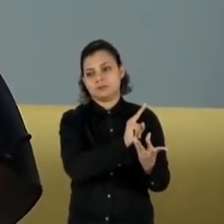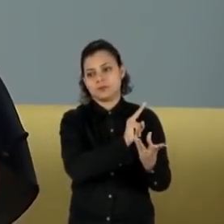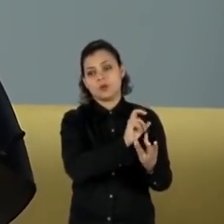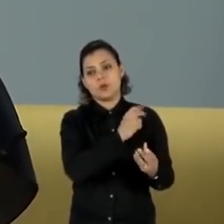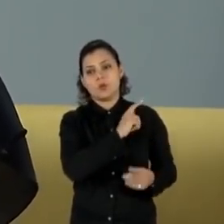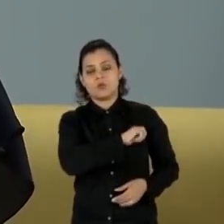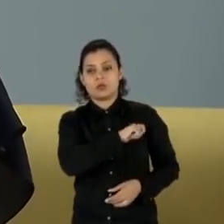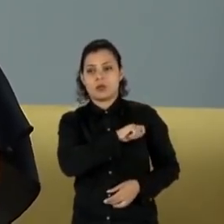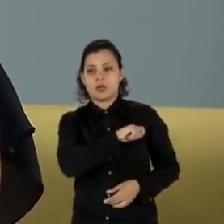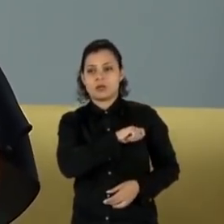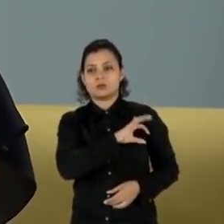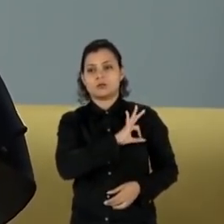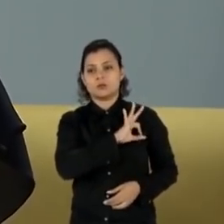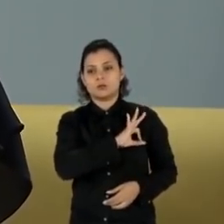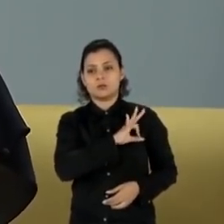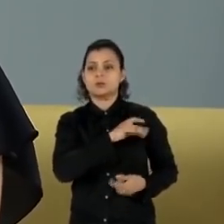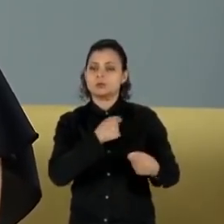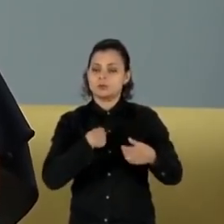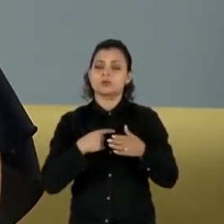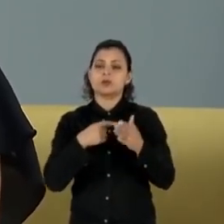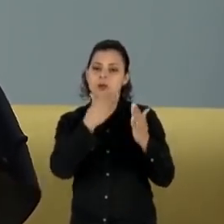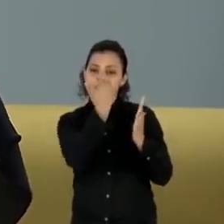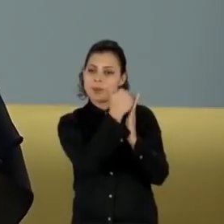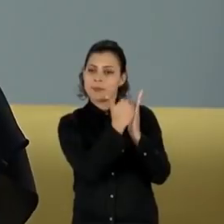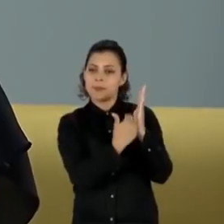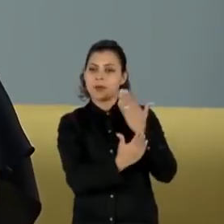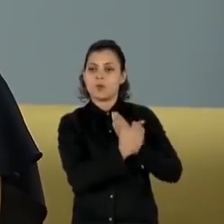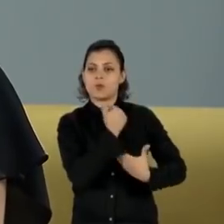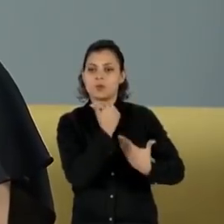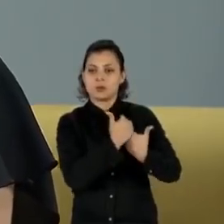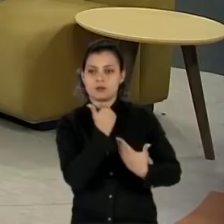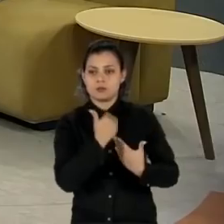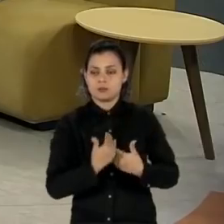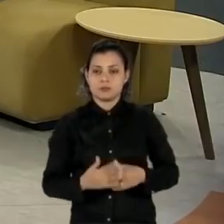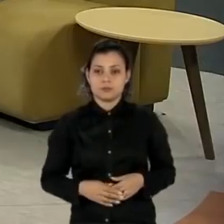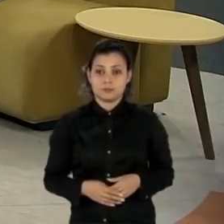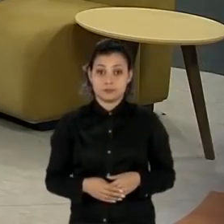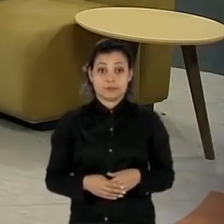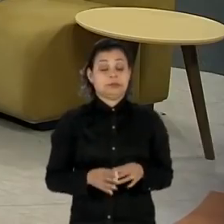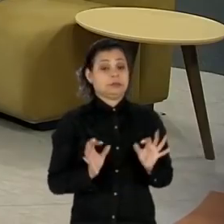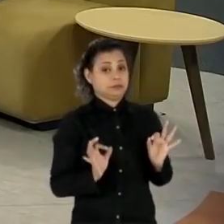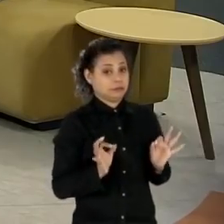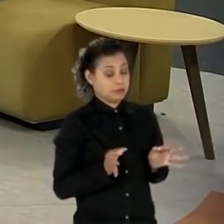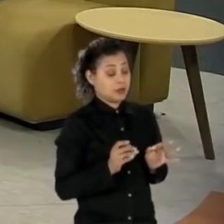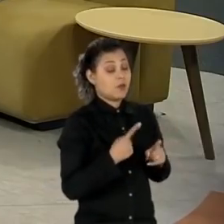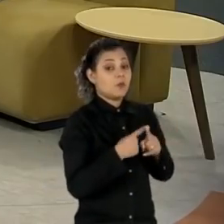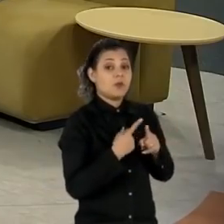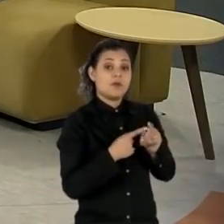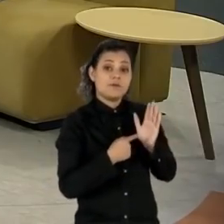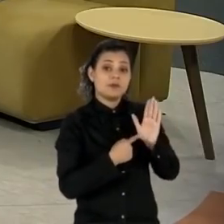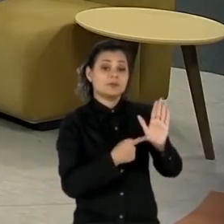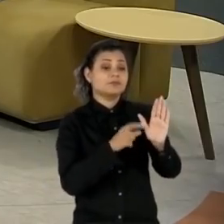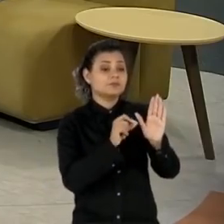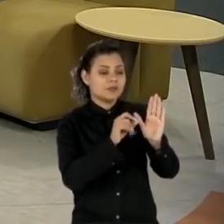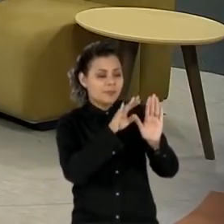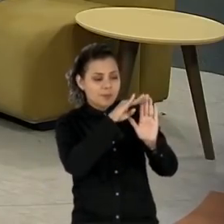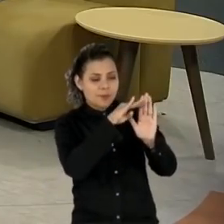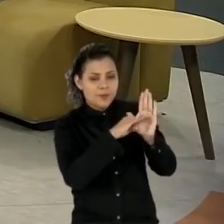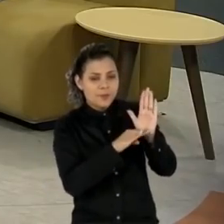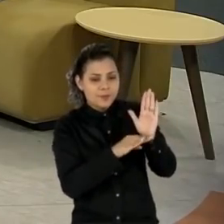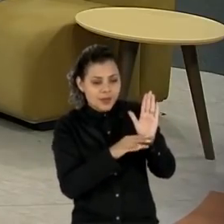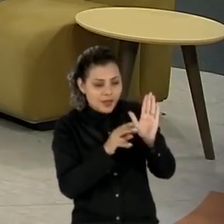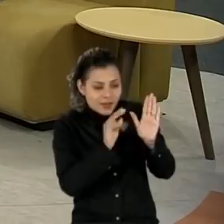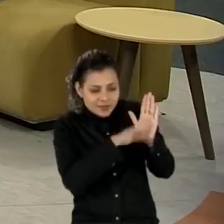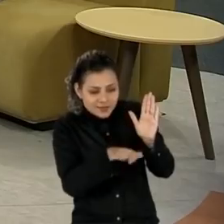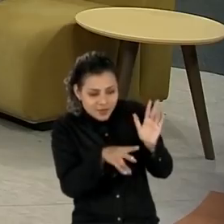uma delegacia de polícia para se buscar as medidas necessárias esse olhar atento ele des ele traz muita coisa né